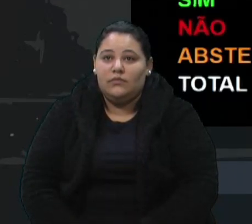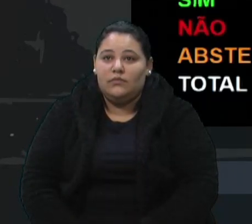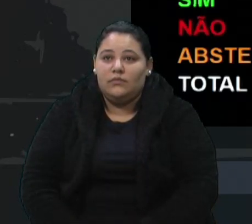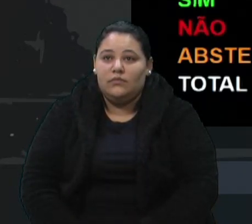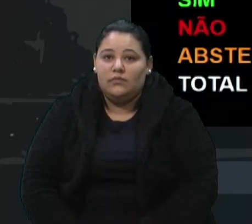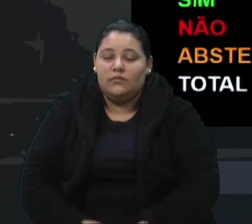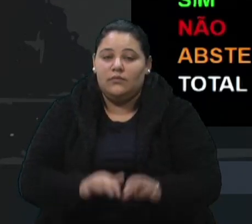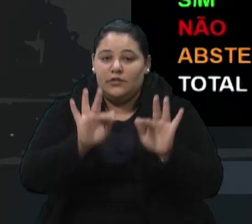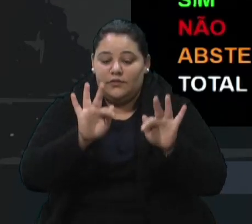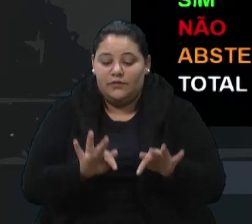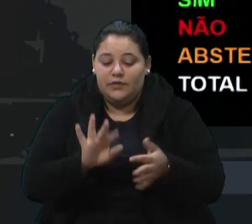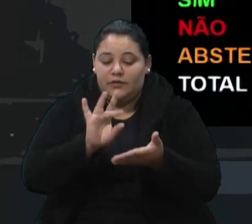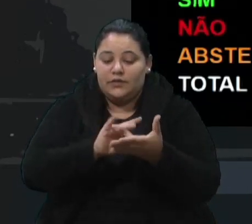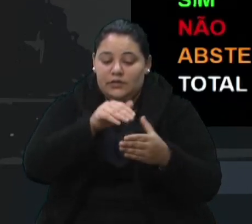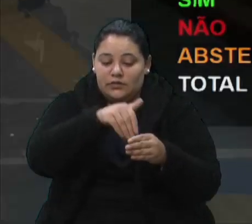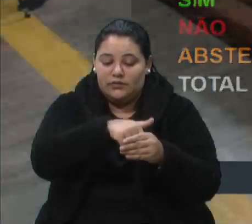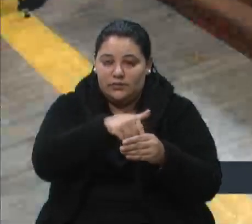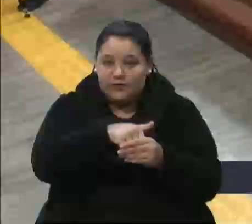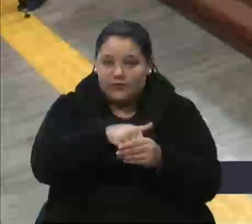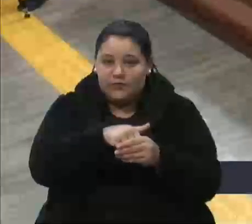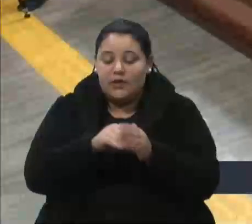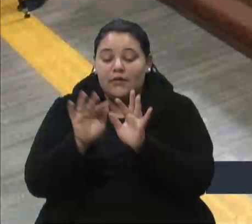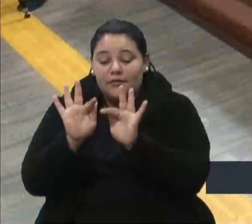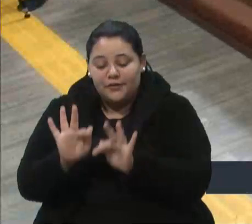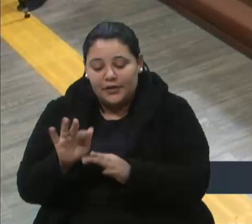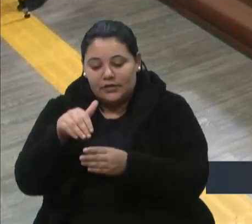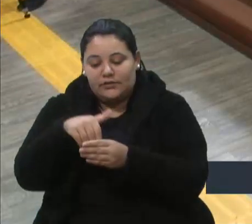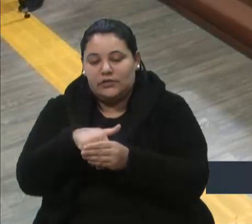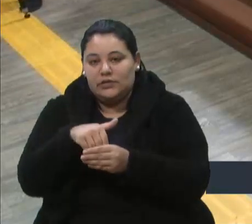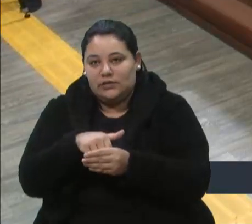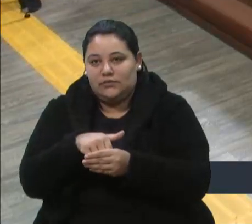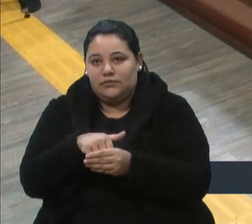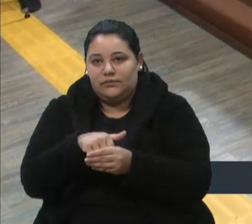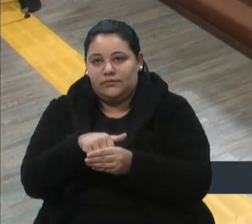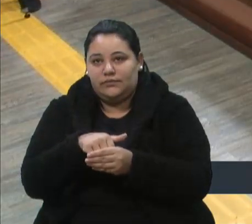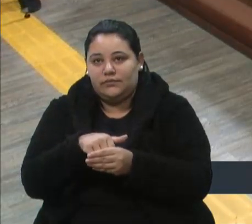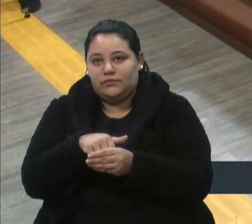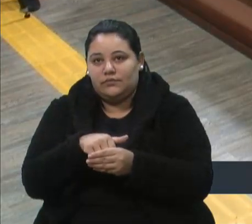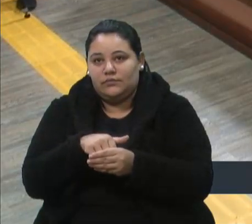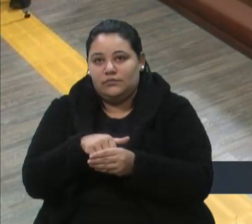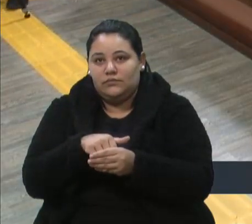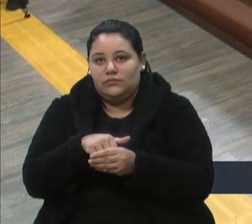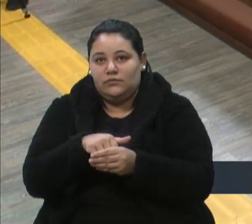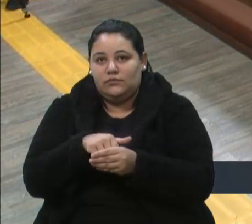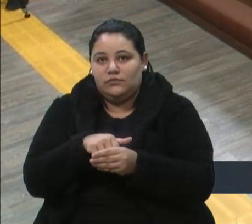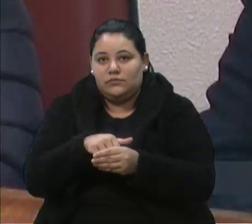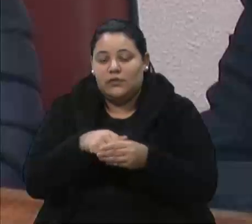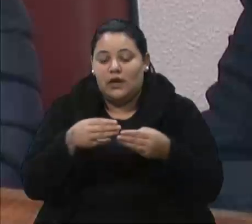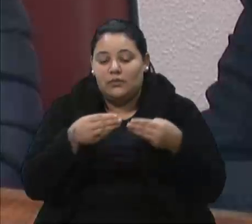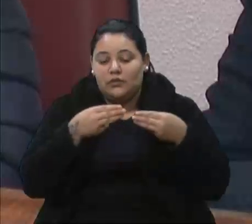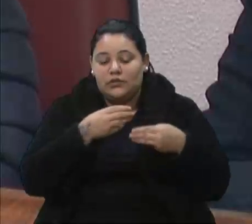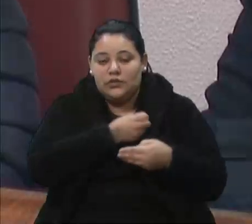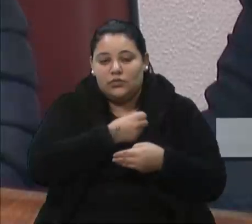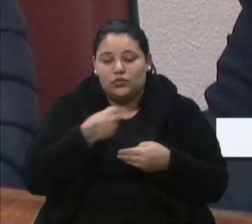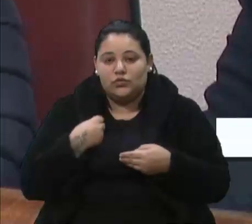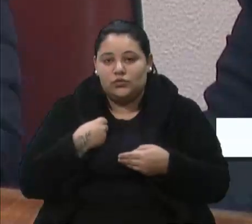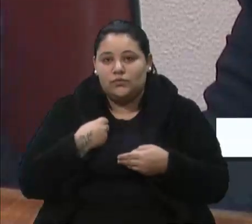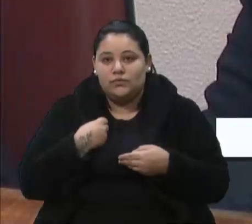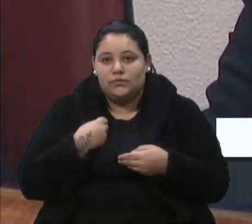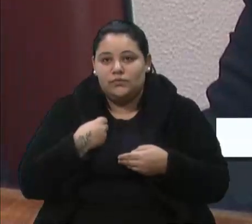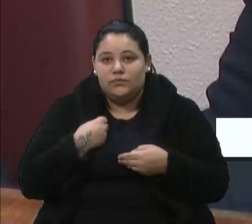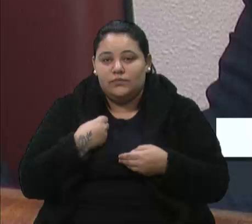Encerrado o registro dos votos, encerrada a votação. A moção número